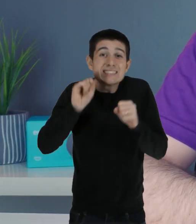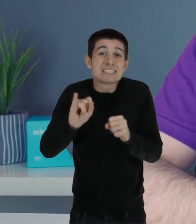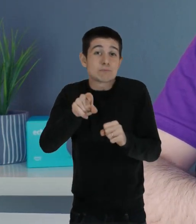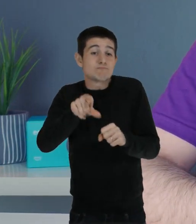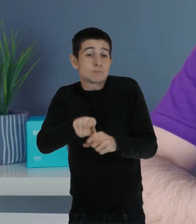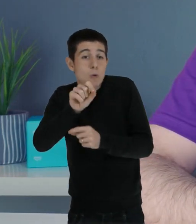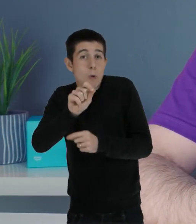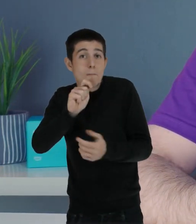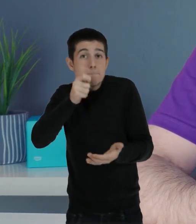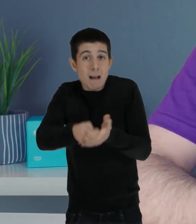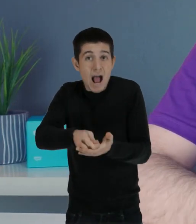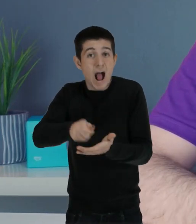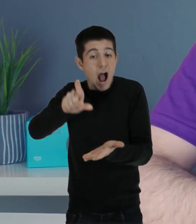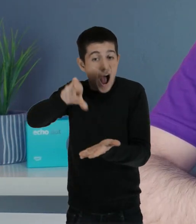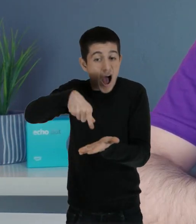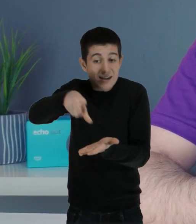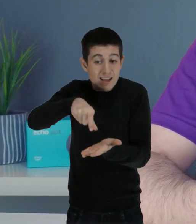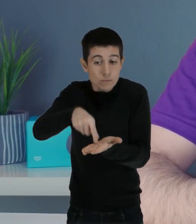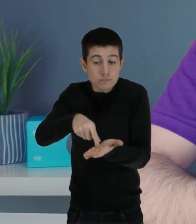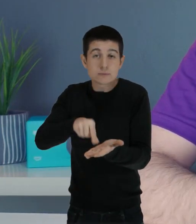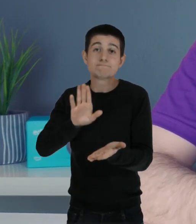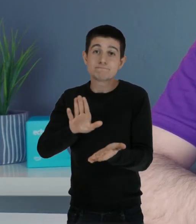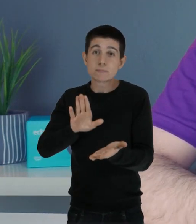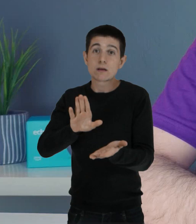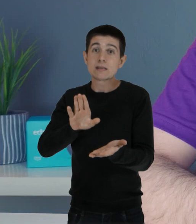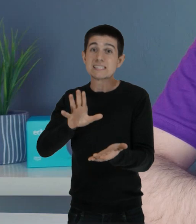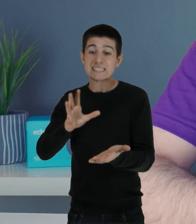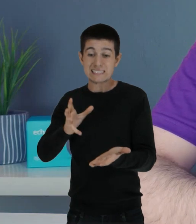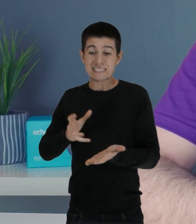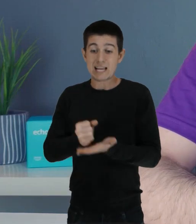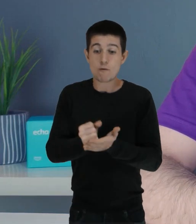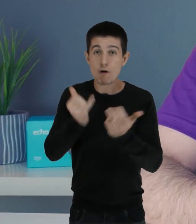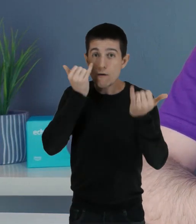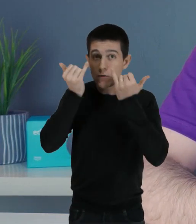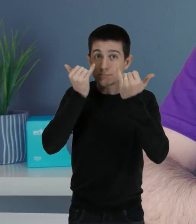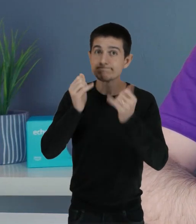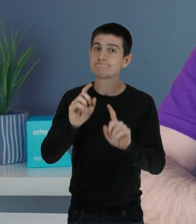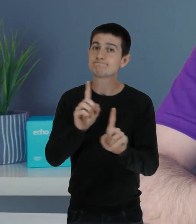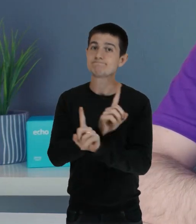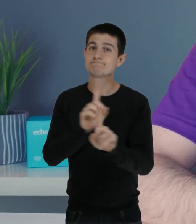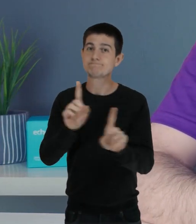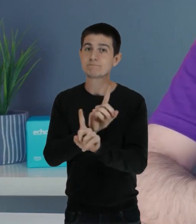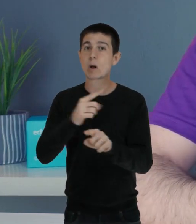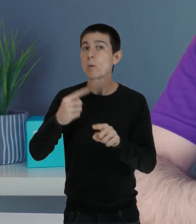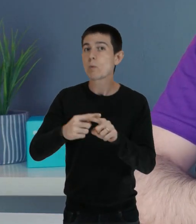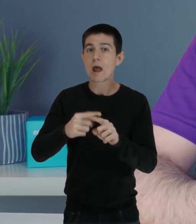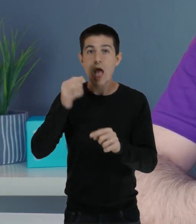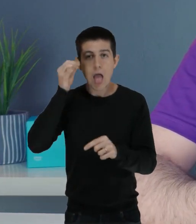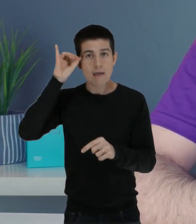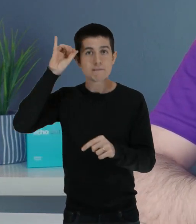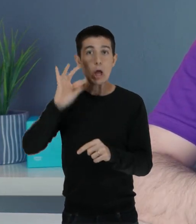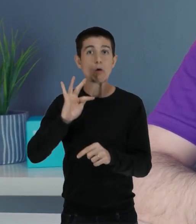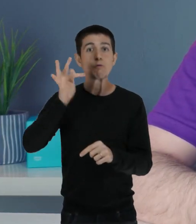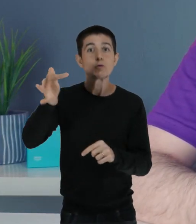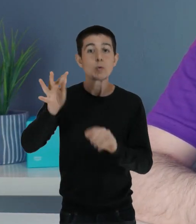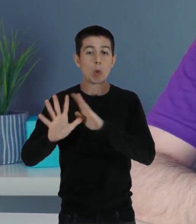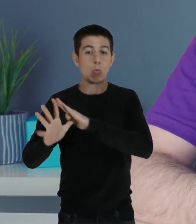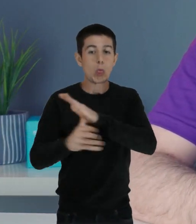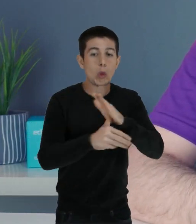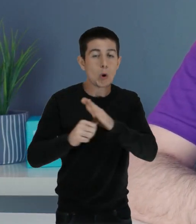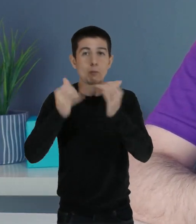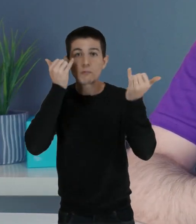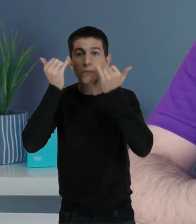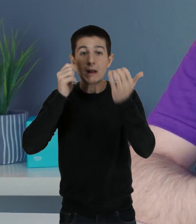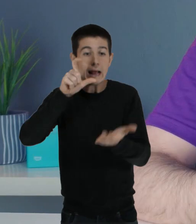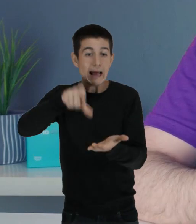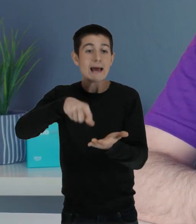de crédito no próprio site, opte por nunca salvar os seus dados para compras futuras. Isso evita que seus dados sejam vazados caso